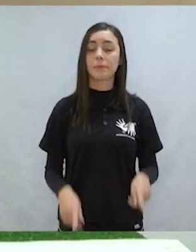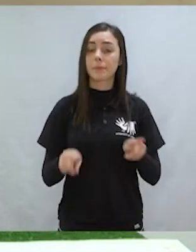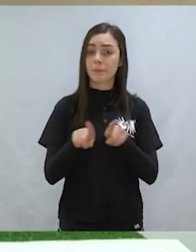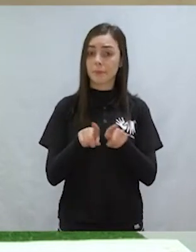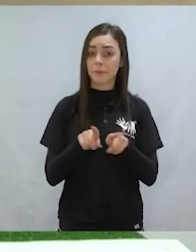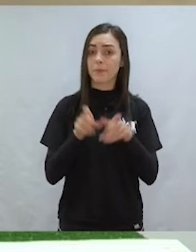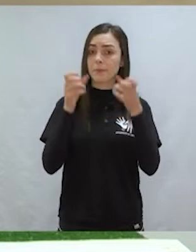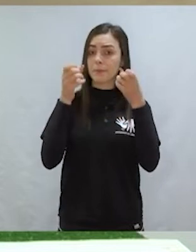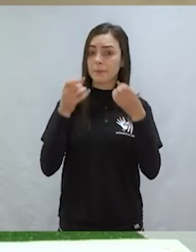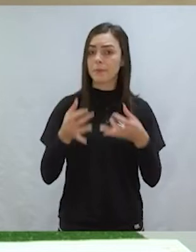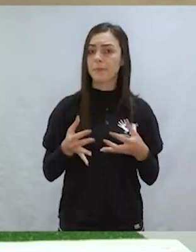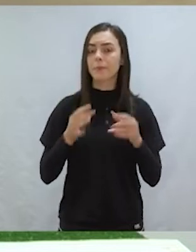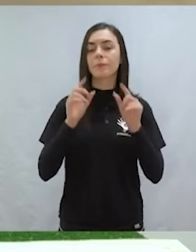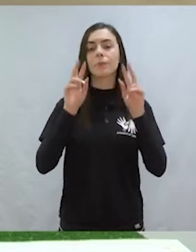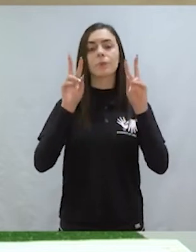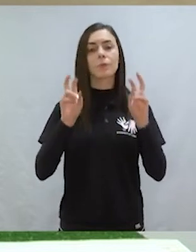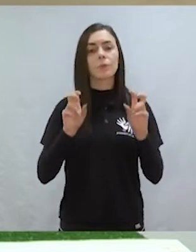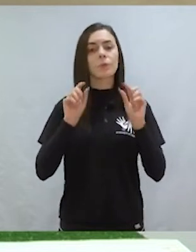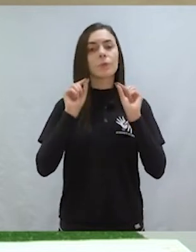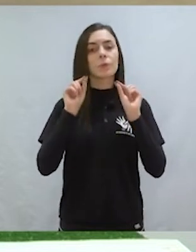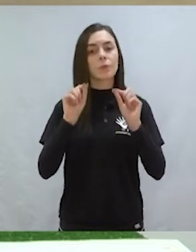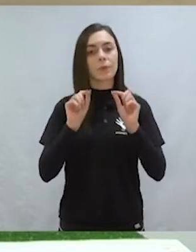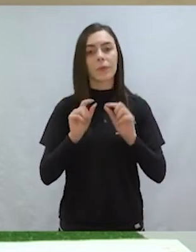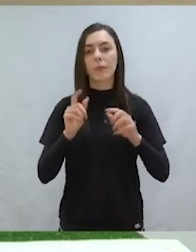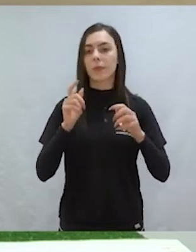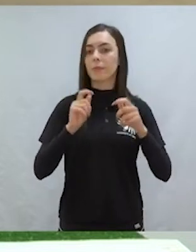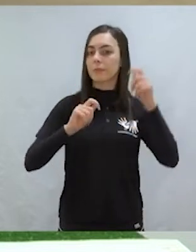também nós falamos do quê? De um